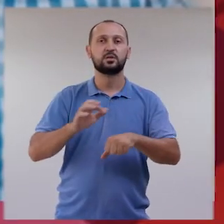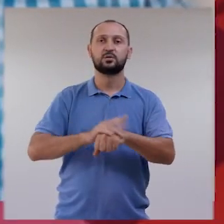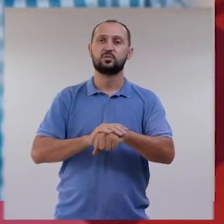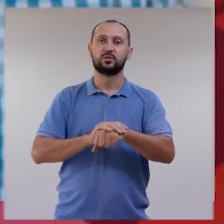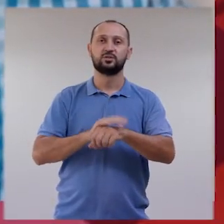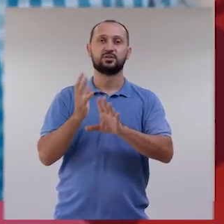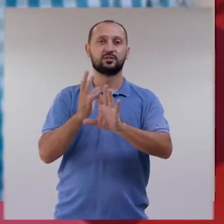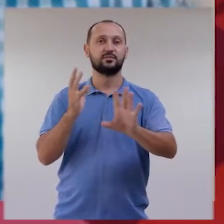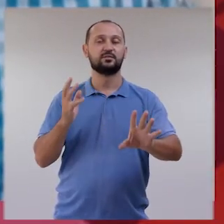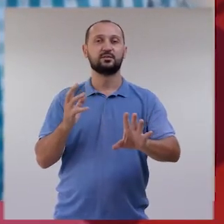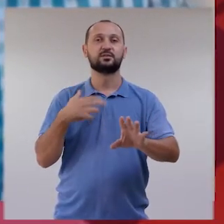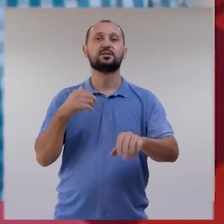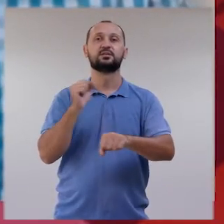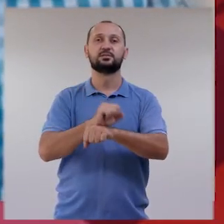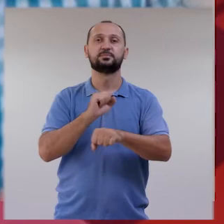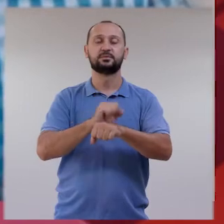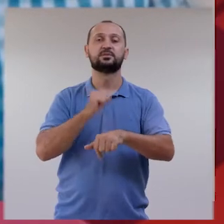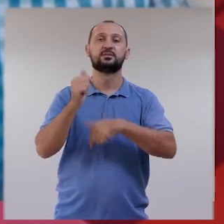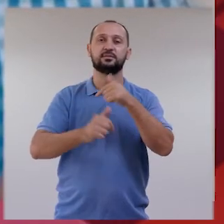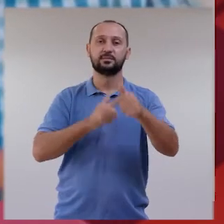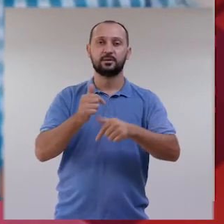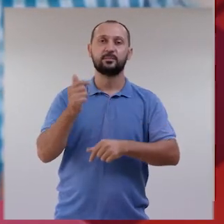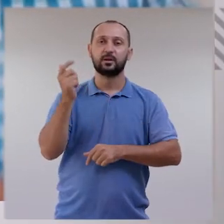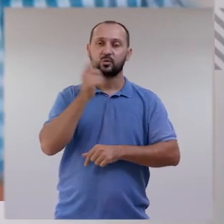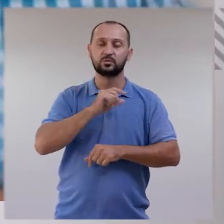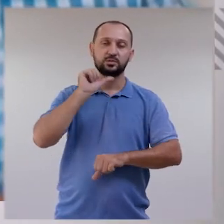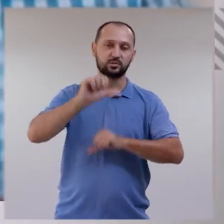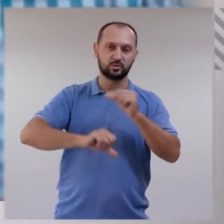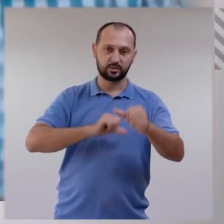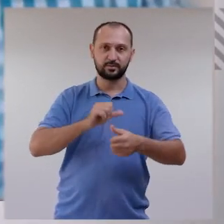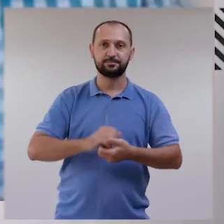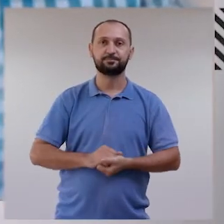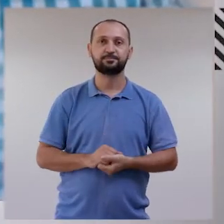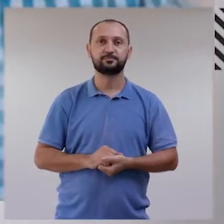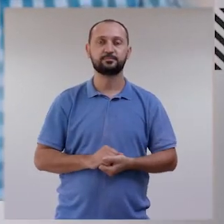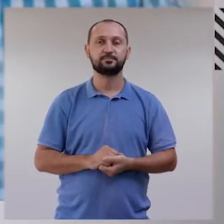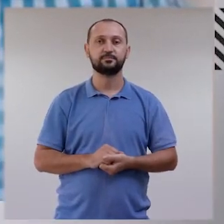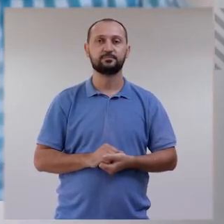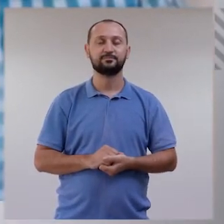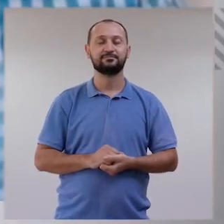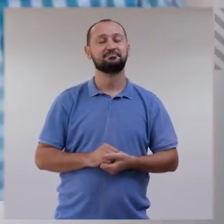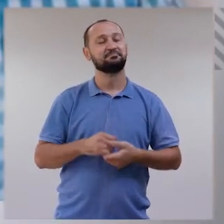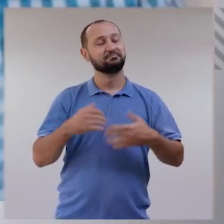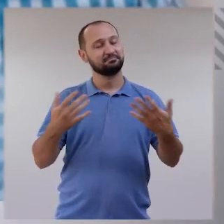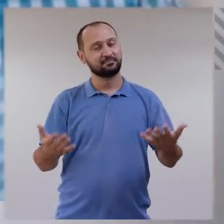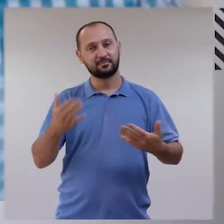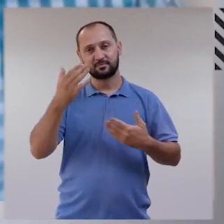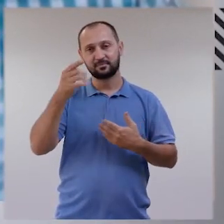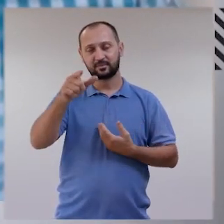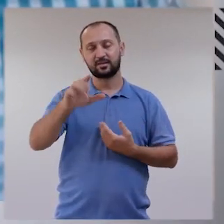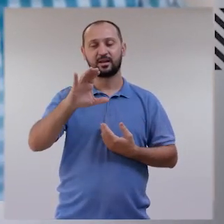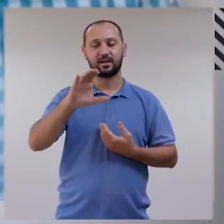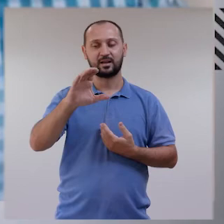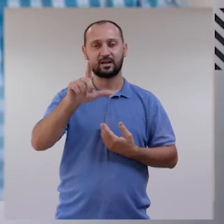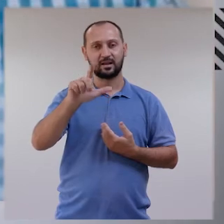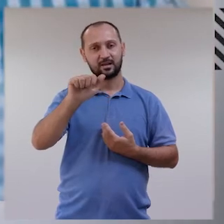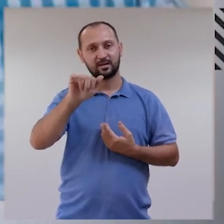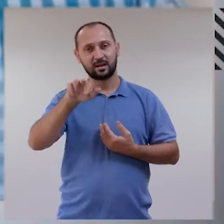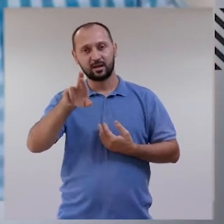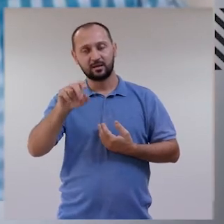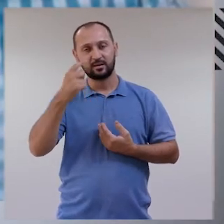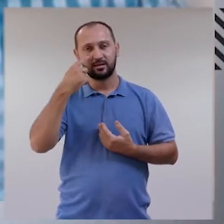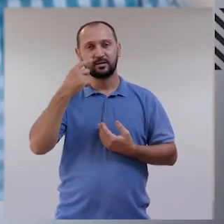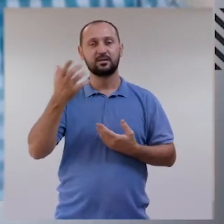está doente, está na fila e está esperando que a gente trabalhe para ela poder transplantar. Né? Muito bem, Claire